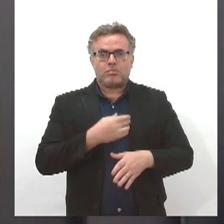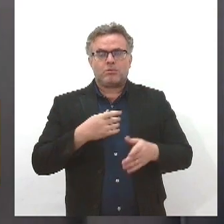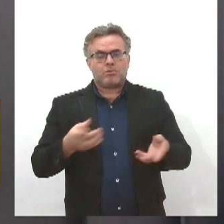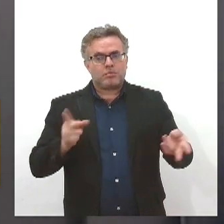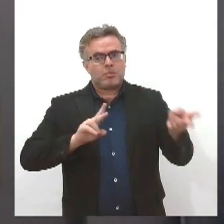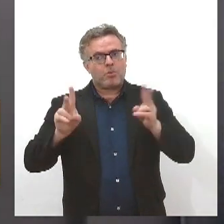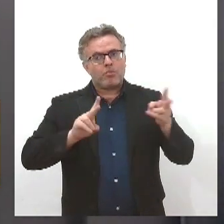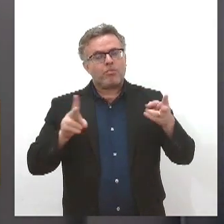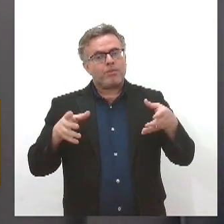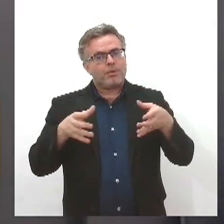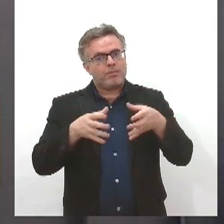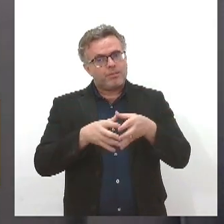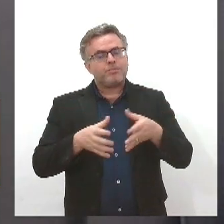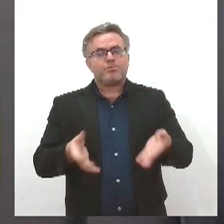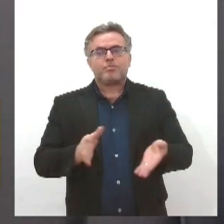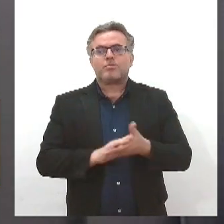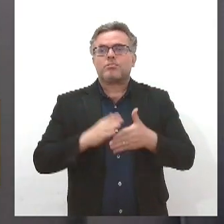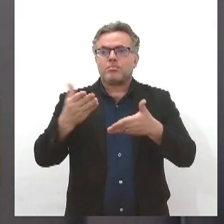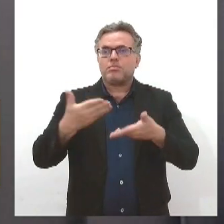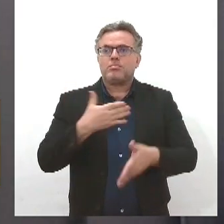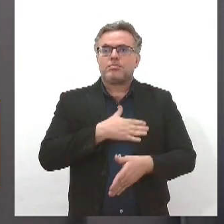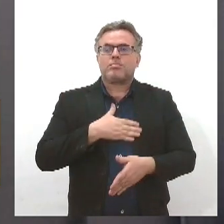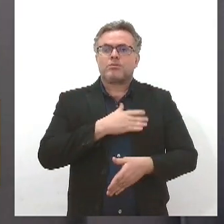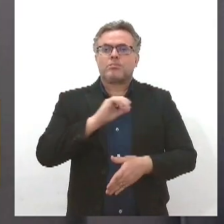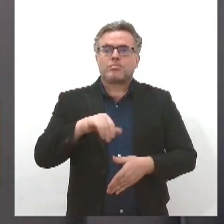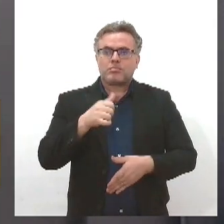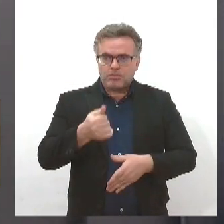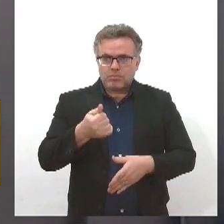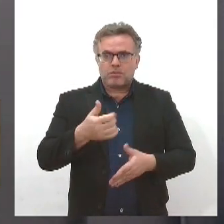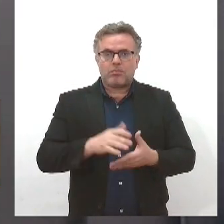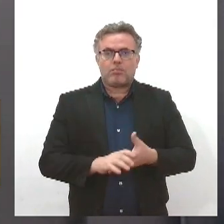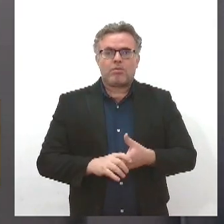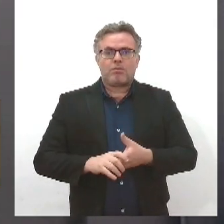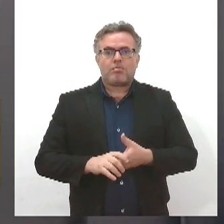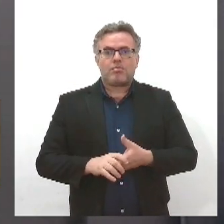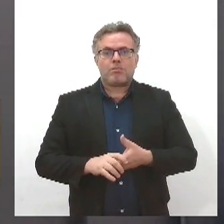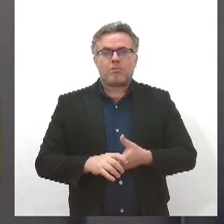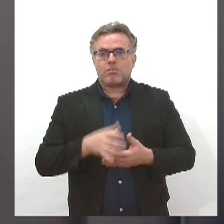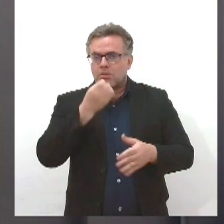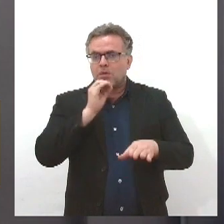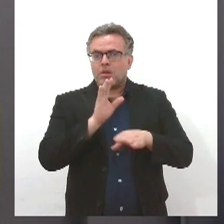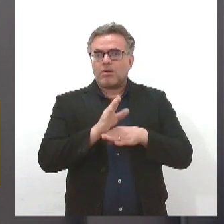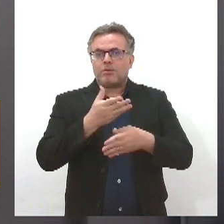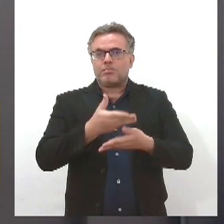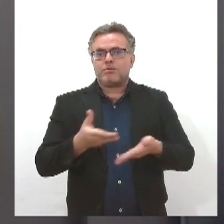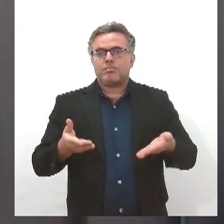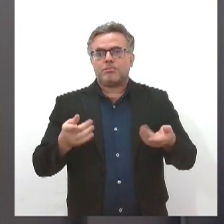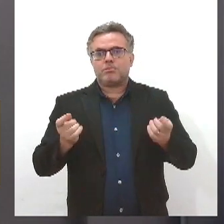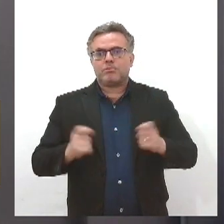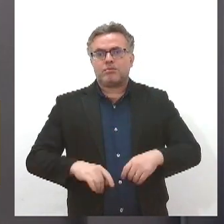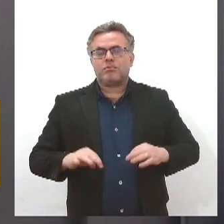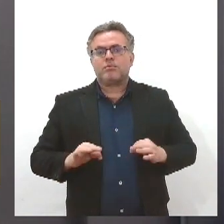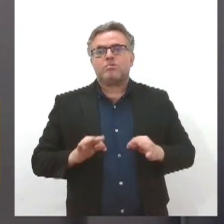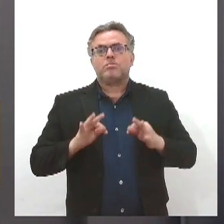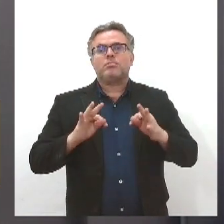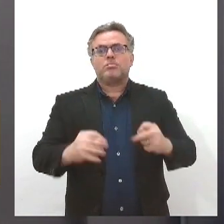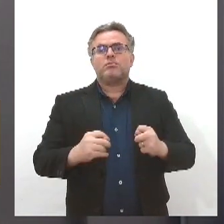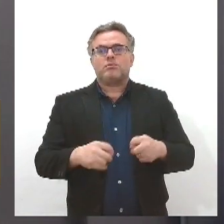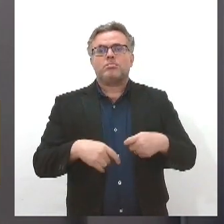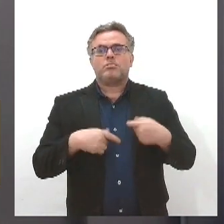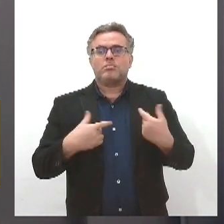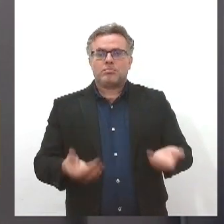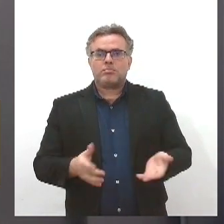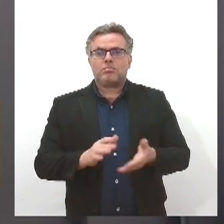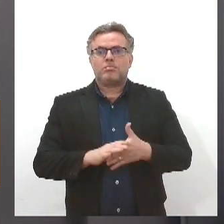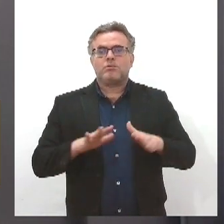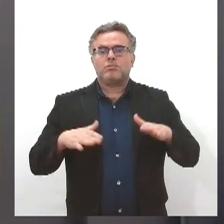Seja bem-vindo ao Jornal da Alese. Boa tarde, Denise. Boa tarde a todos que acompanham o Jornal da Alese. É uma alegria muito grande